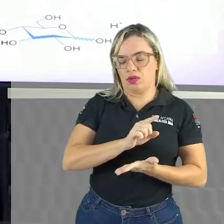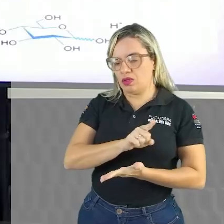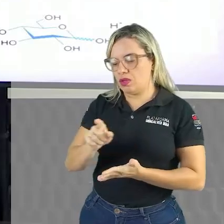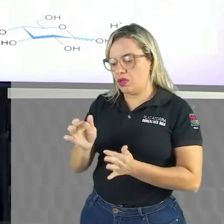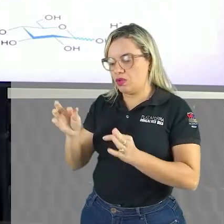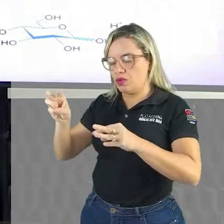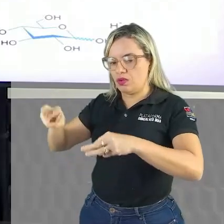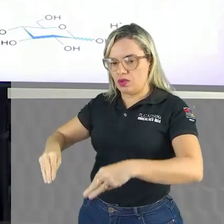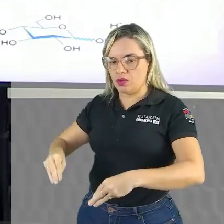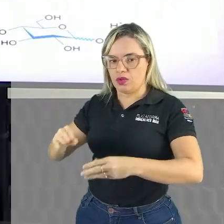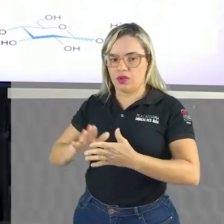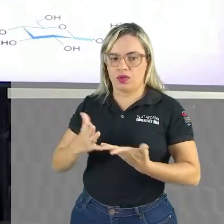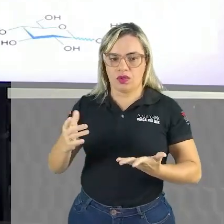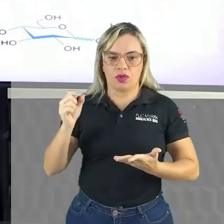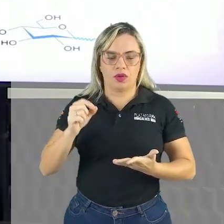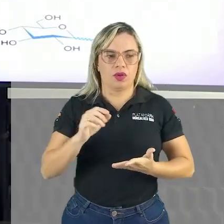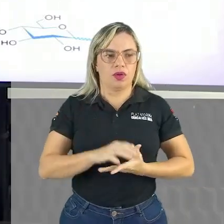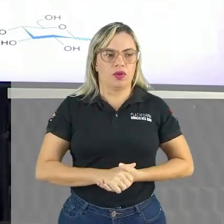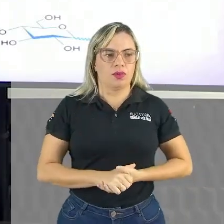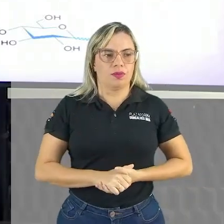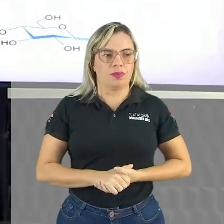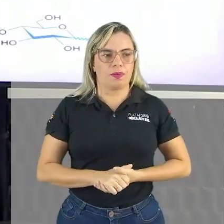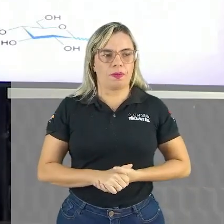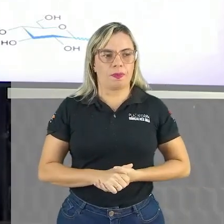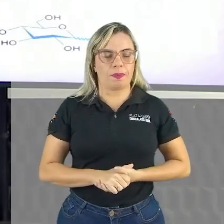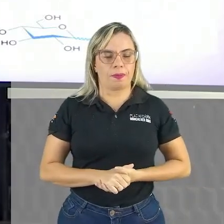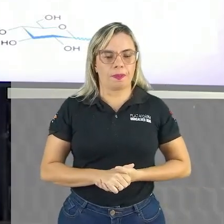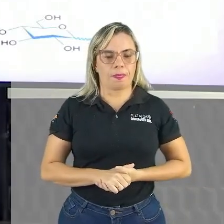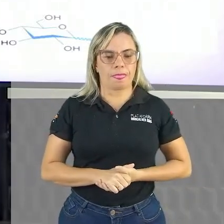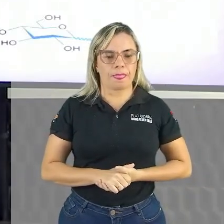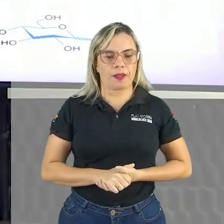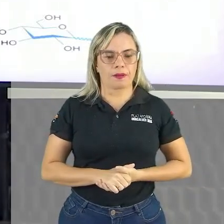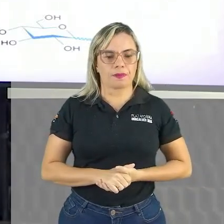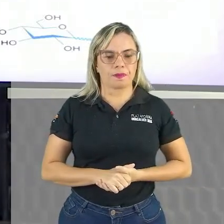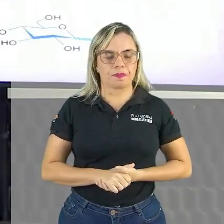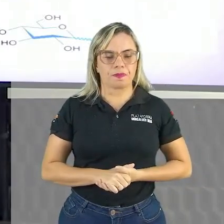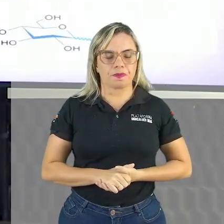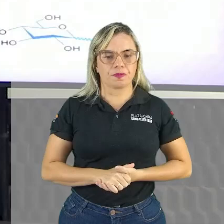final. Não é fácil, mas vou te mostrar. Gente,